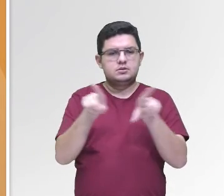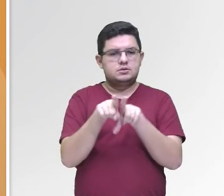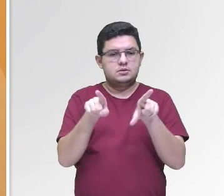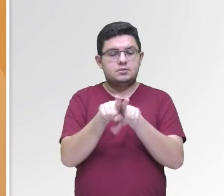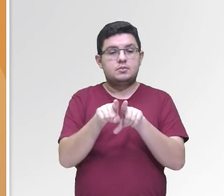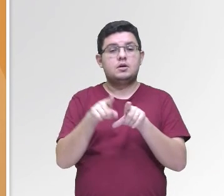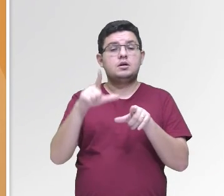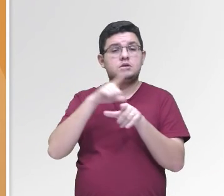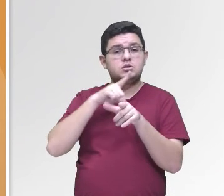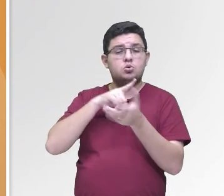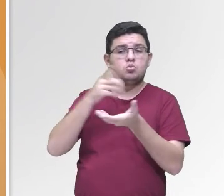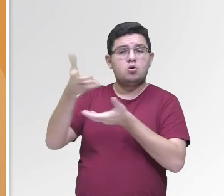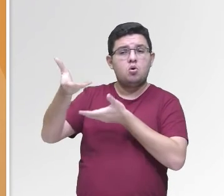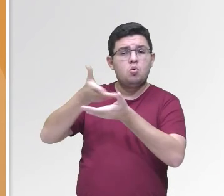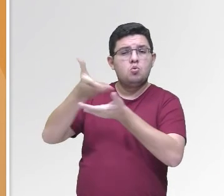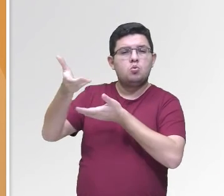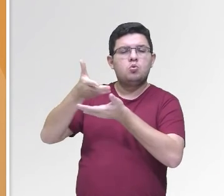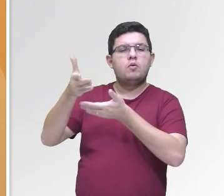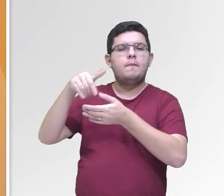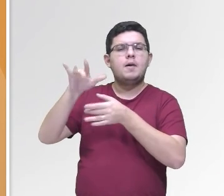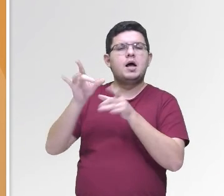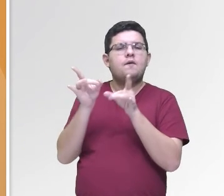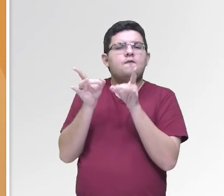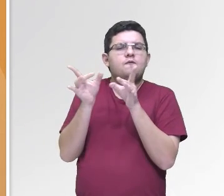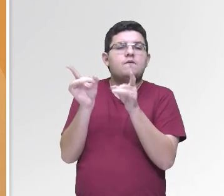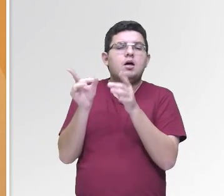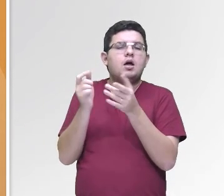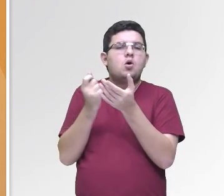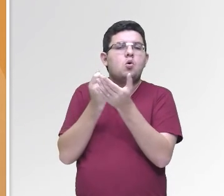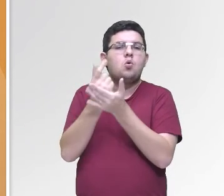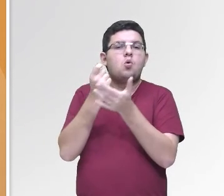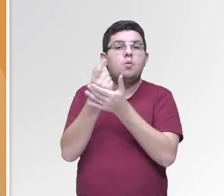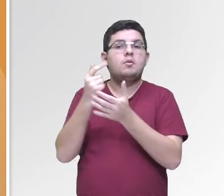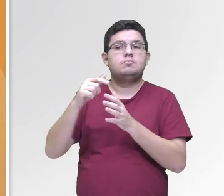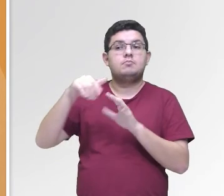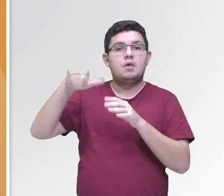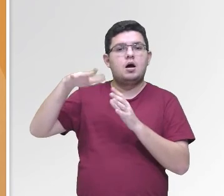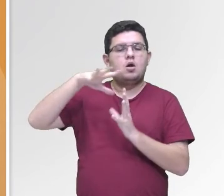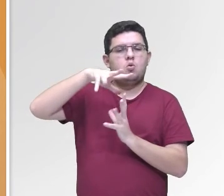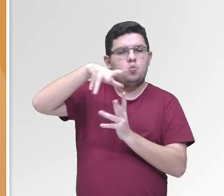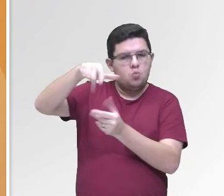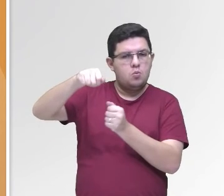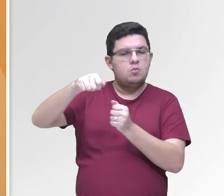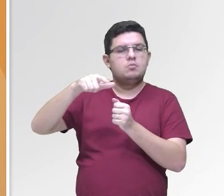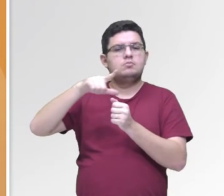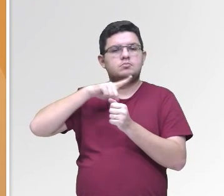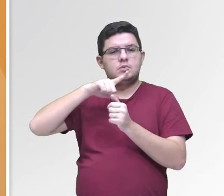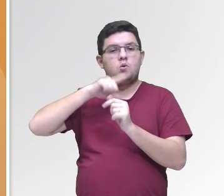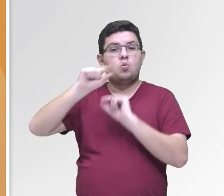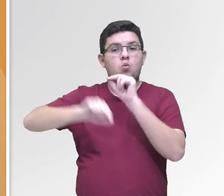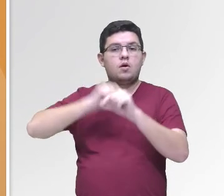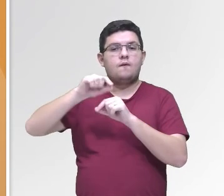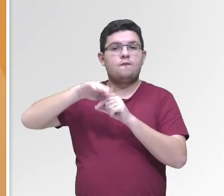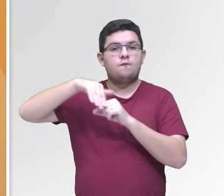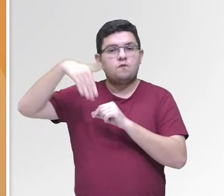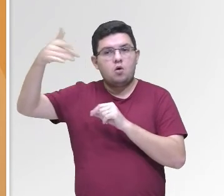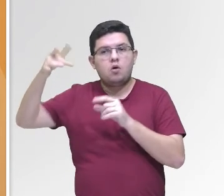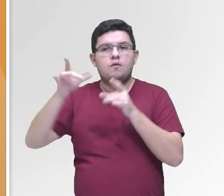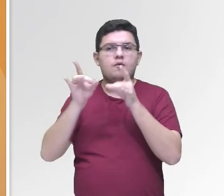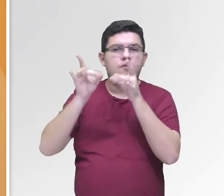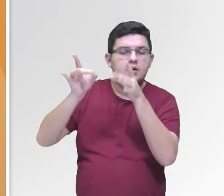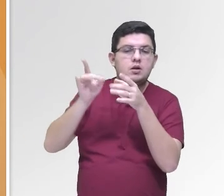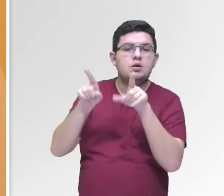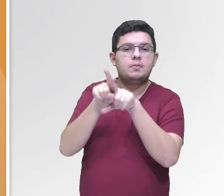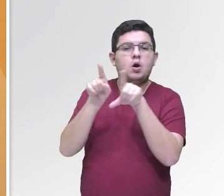um fluxo maior de mercadorias a nível mundial, porque elas entravam e saíam com uma facilidade maior e